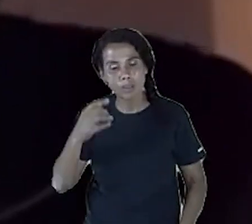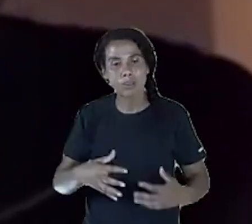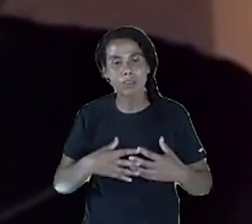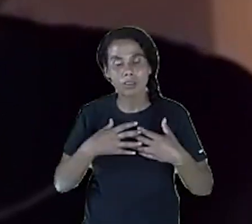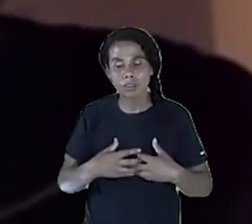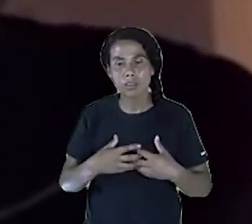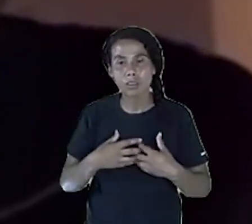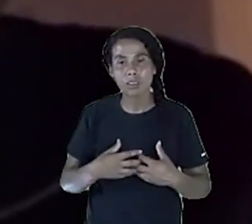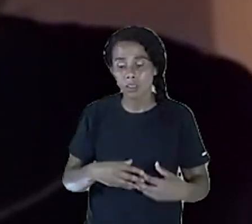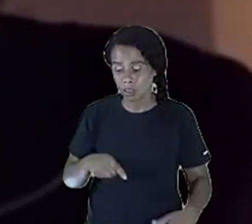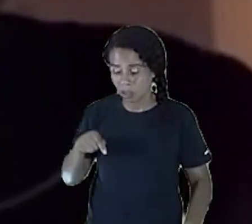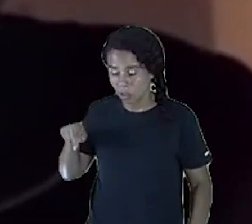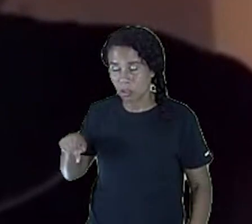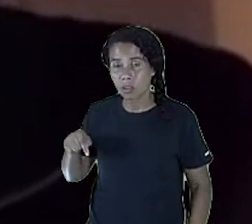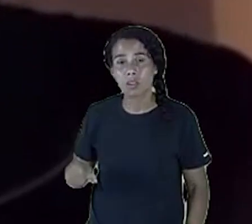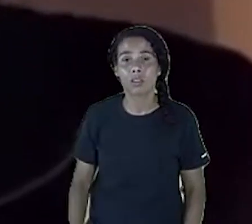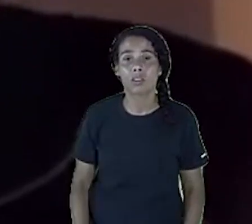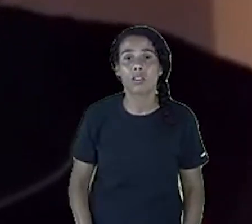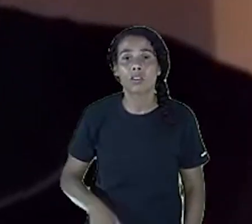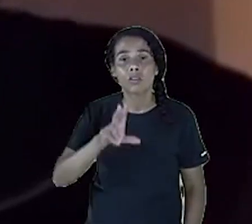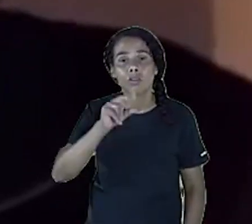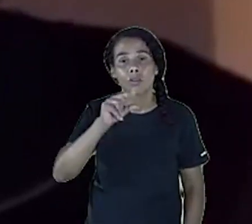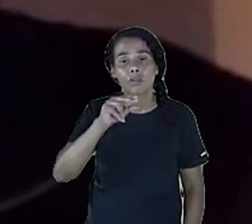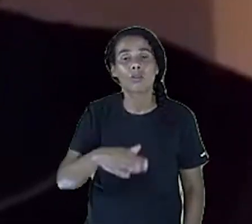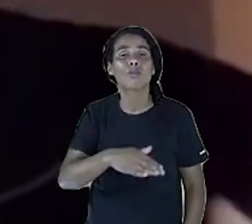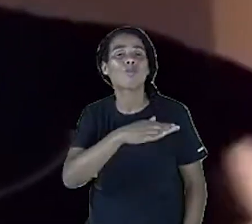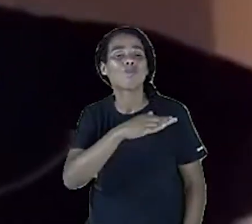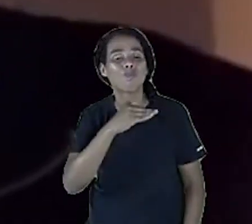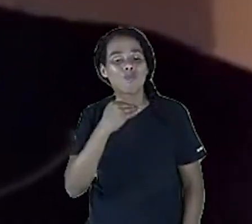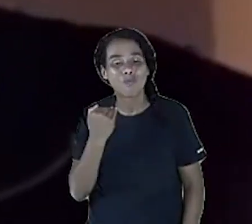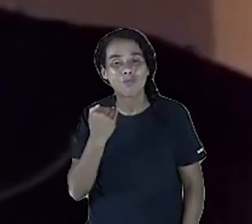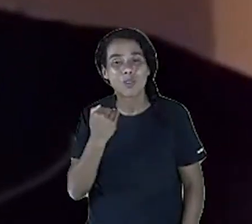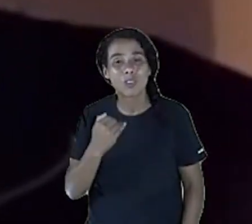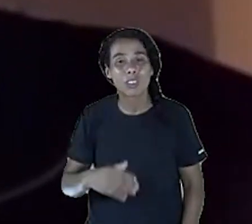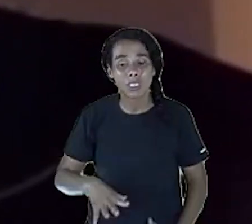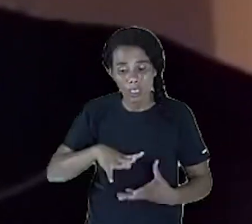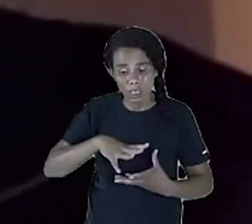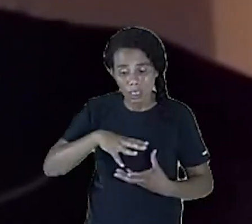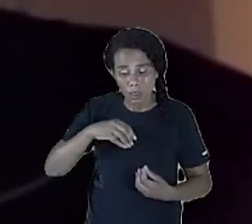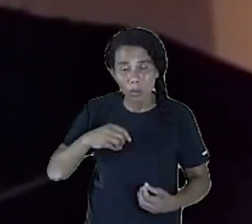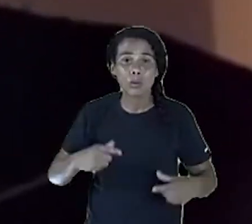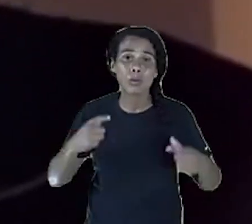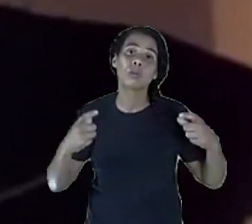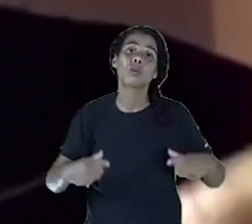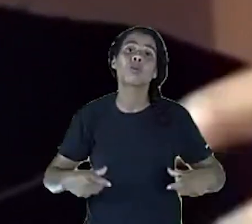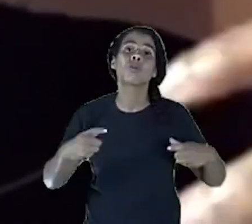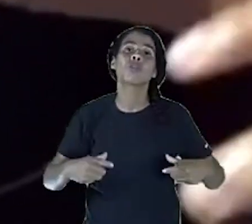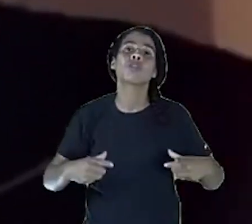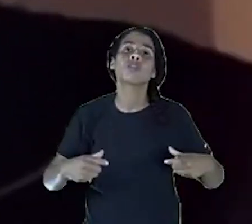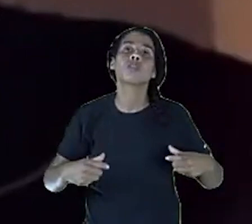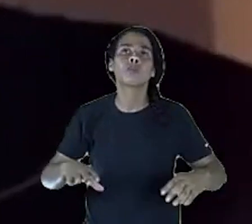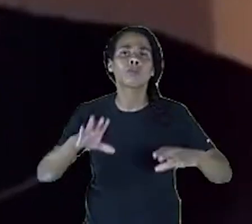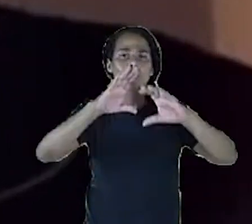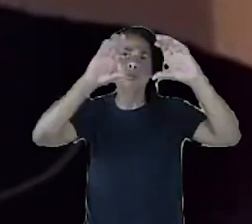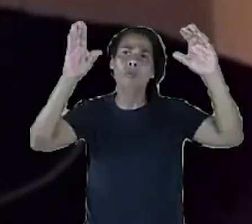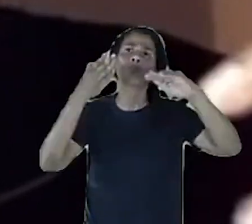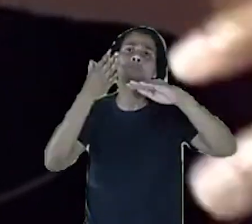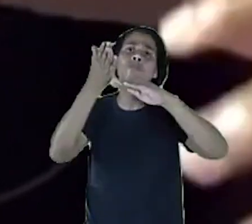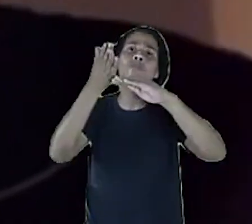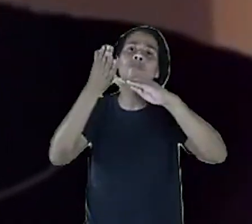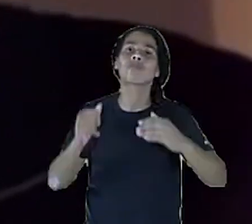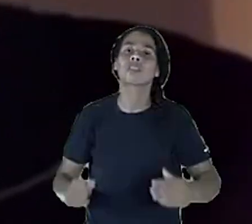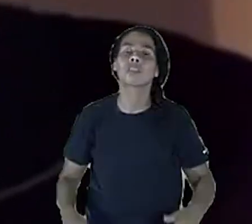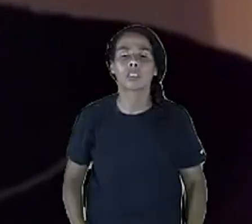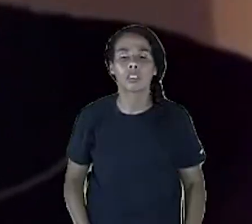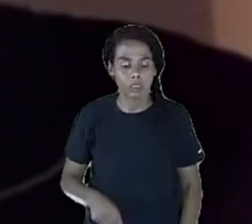está indo? Por que ela está nessa agonia? Velhinha ali, enfim, já sem